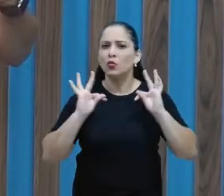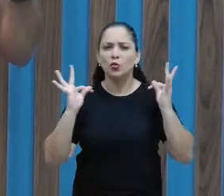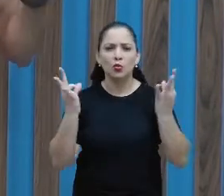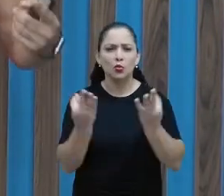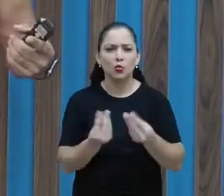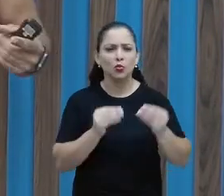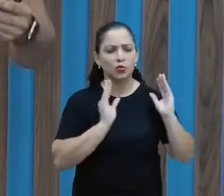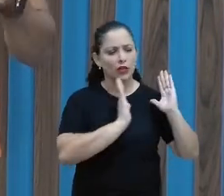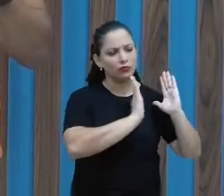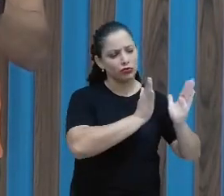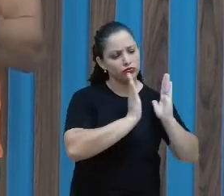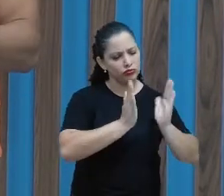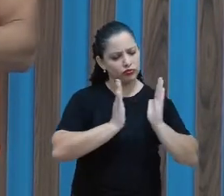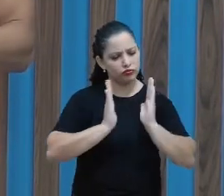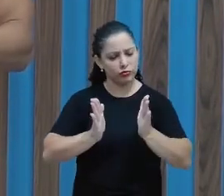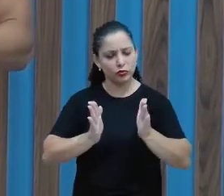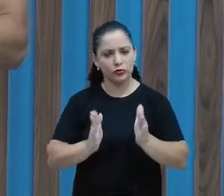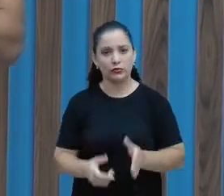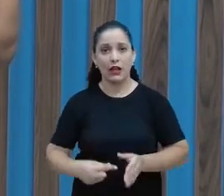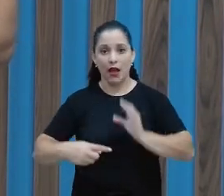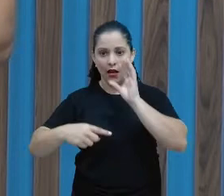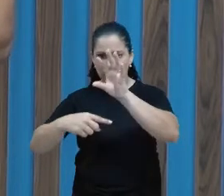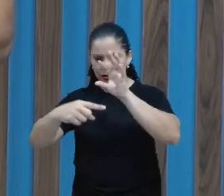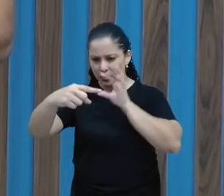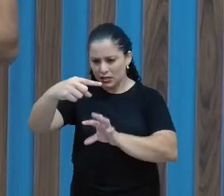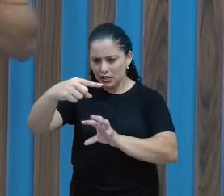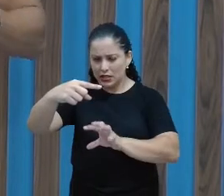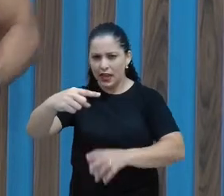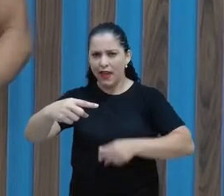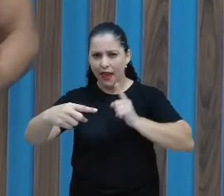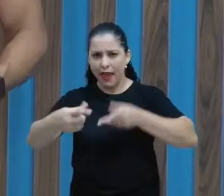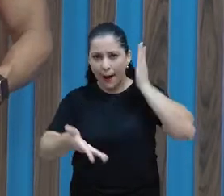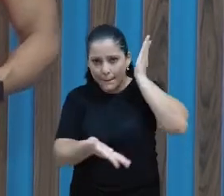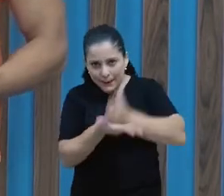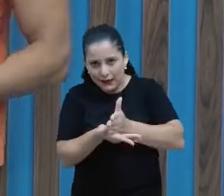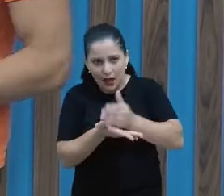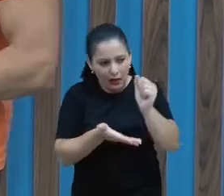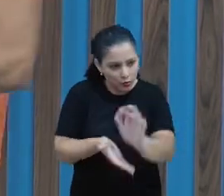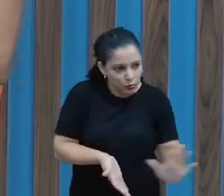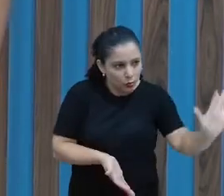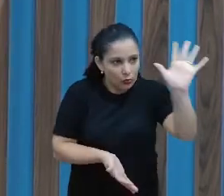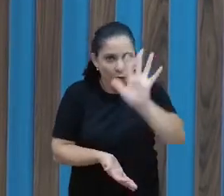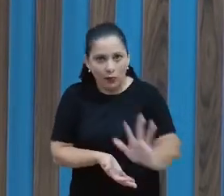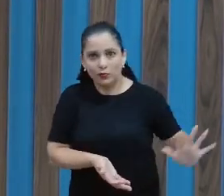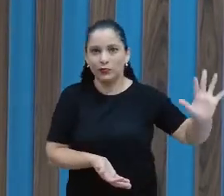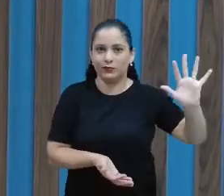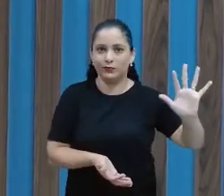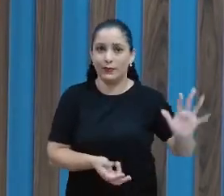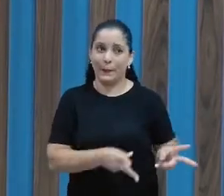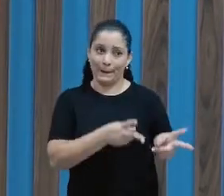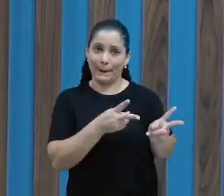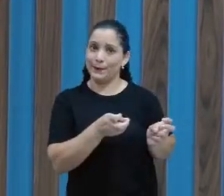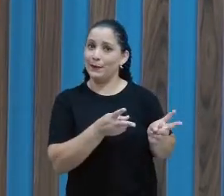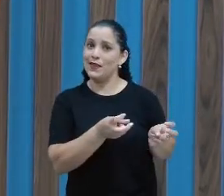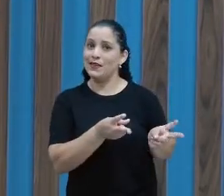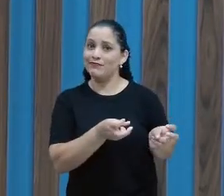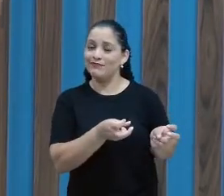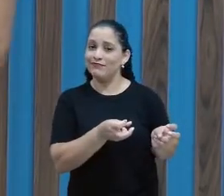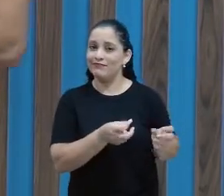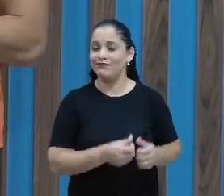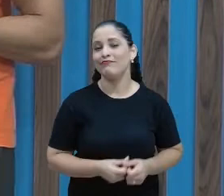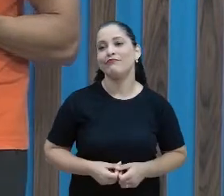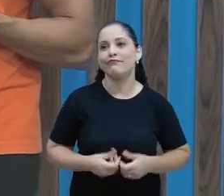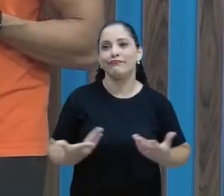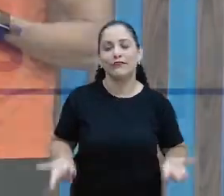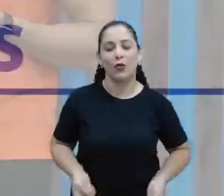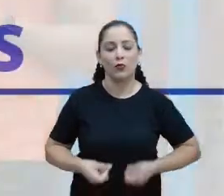tem que reparar se está representando a metade, tá? Em relação ao todo. Então, ó, 15 é a